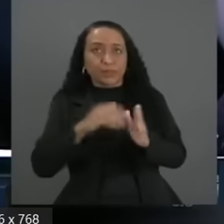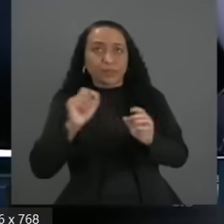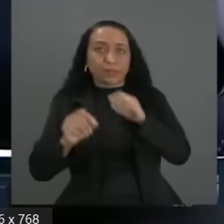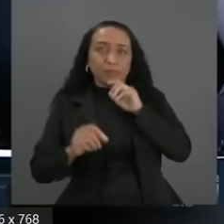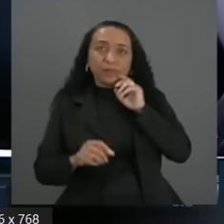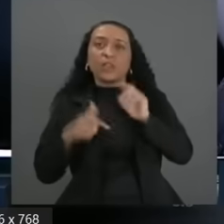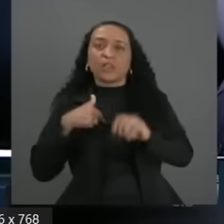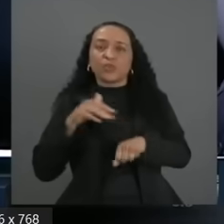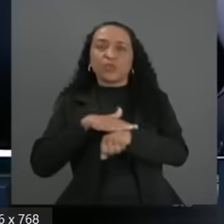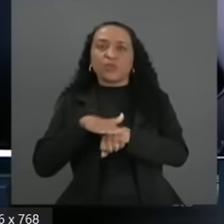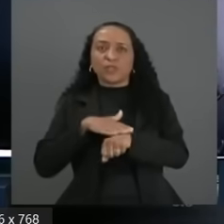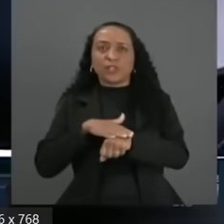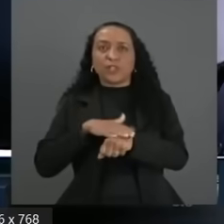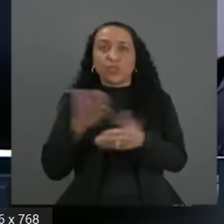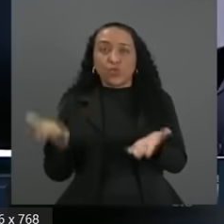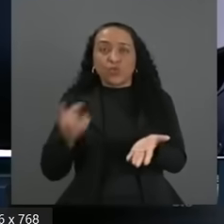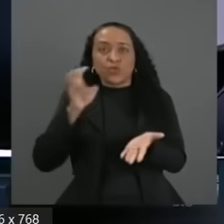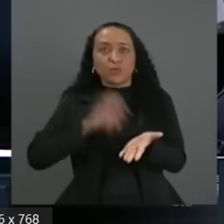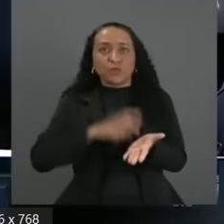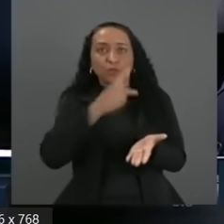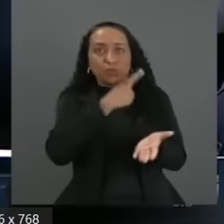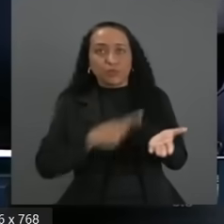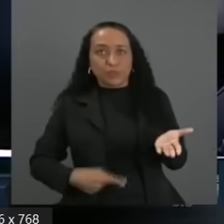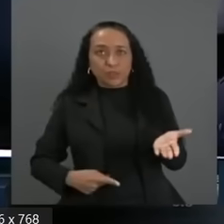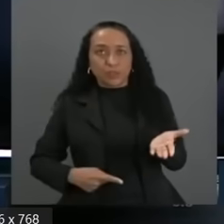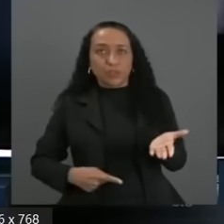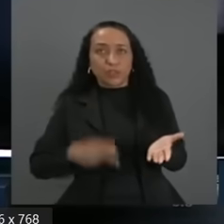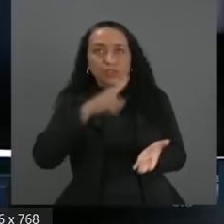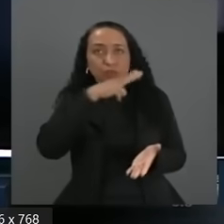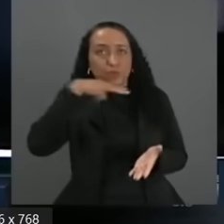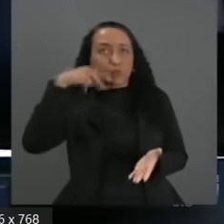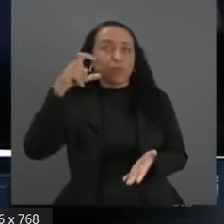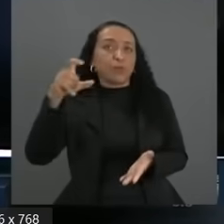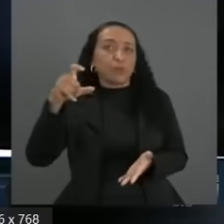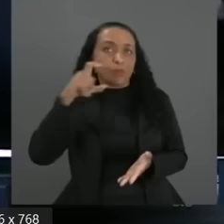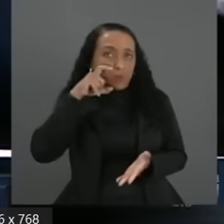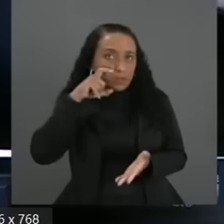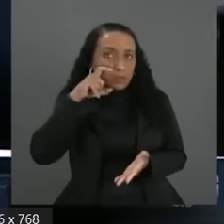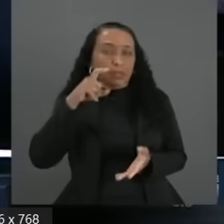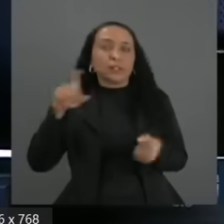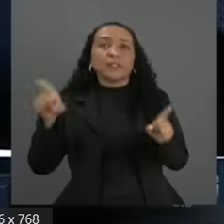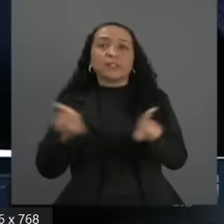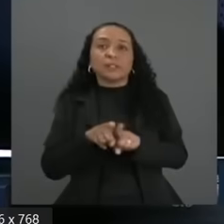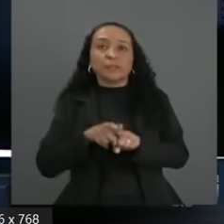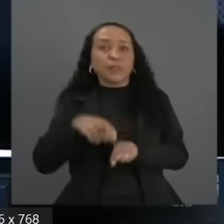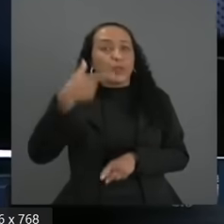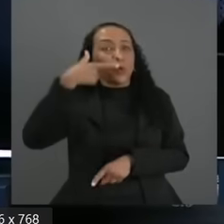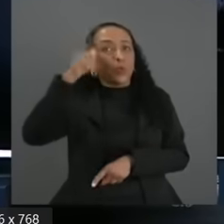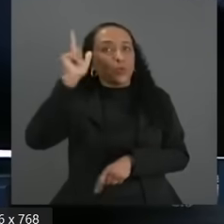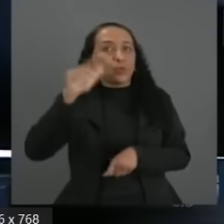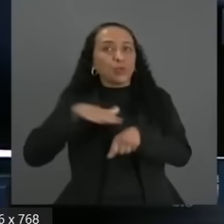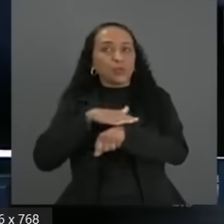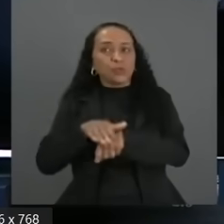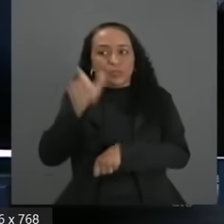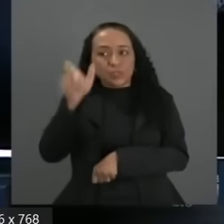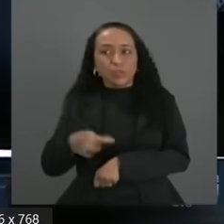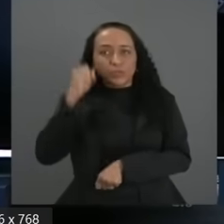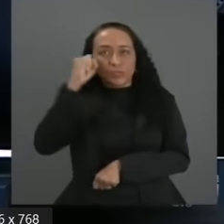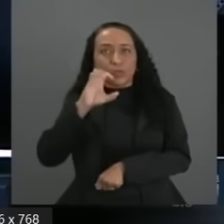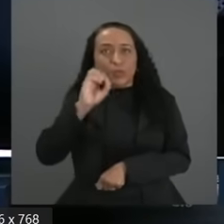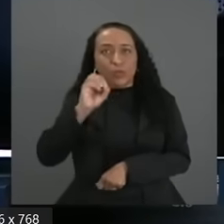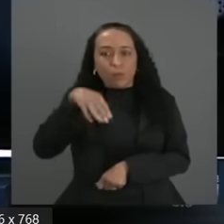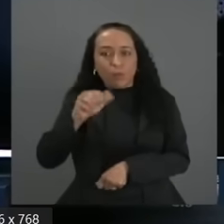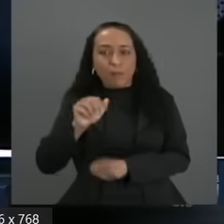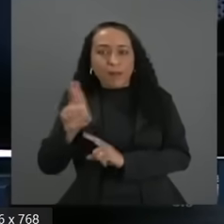eu conversei na manhã de hoje com o presidente Hugo Mota, conversei ontem com o senador Omar Aziz,